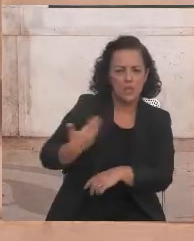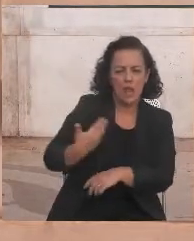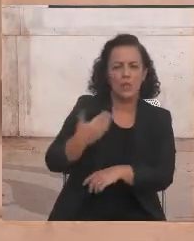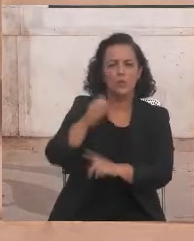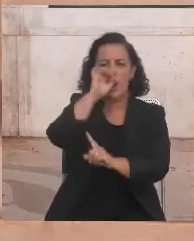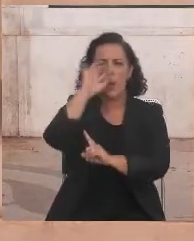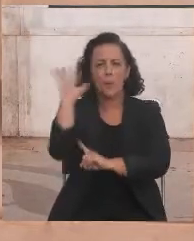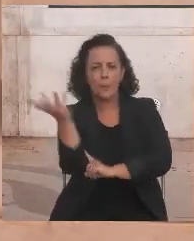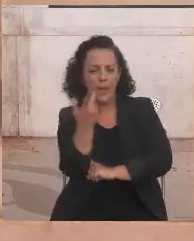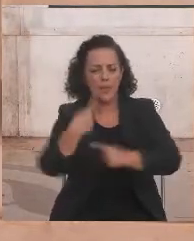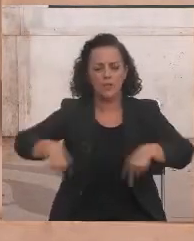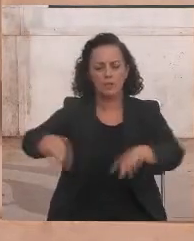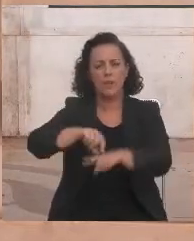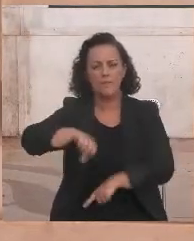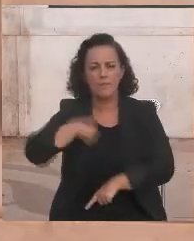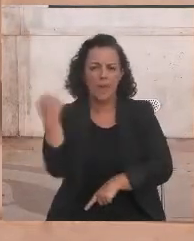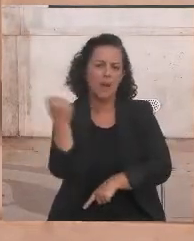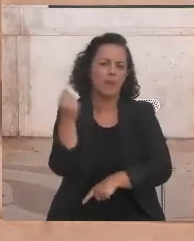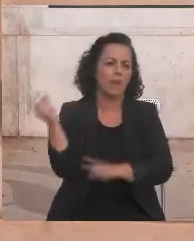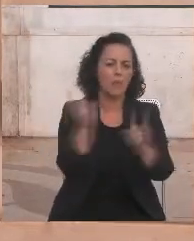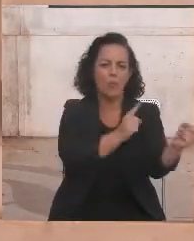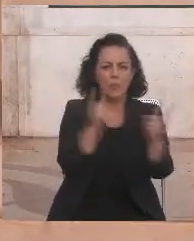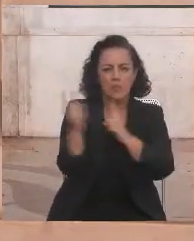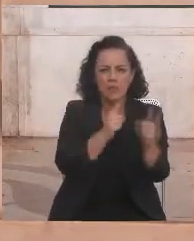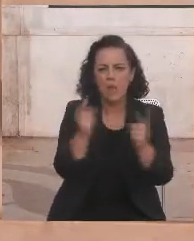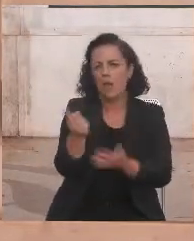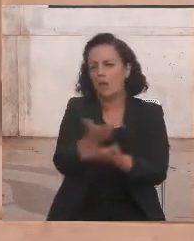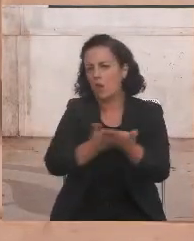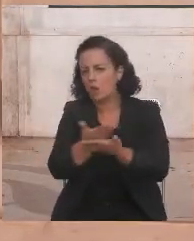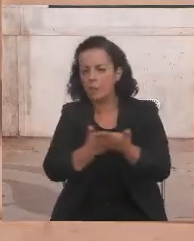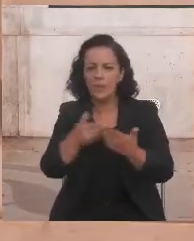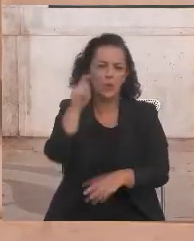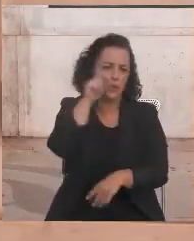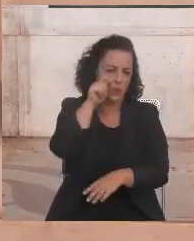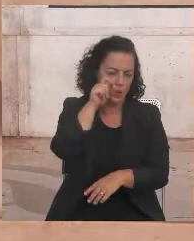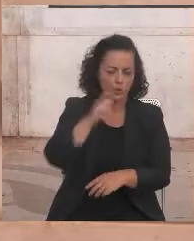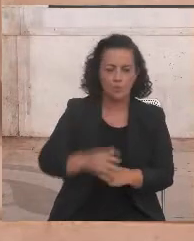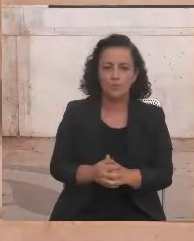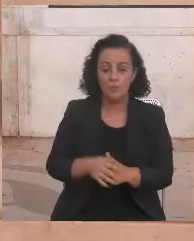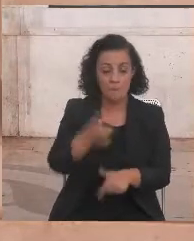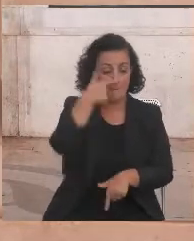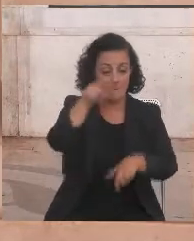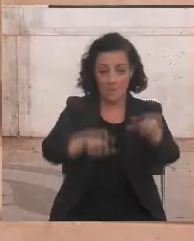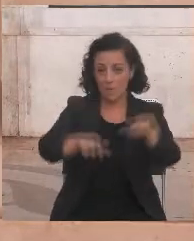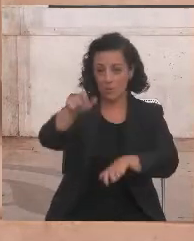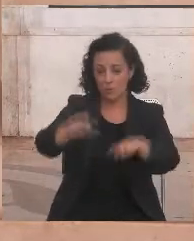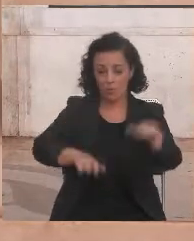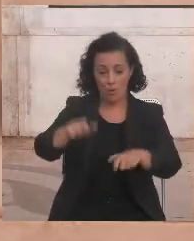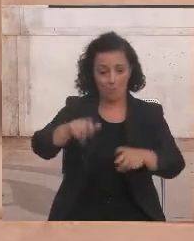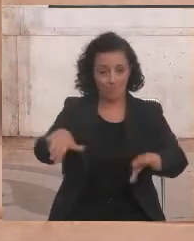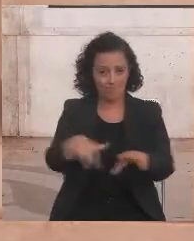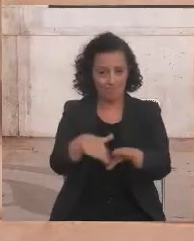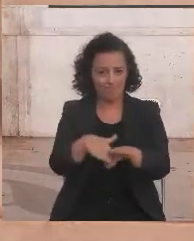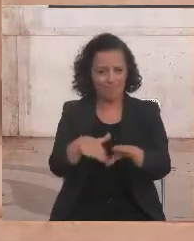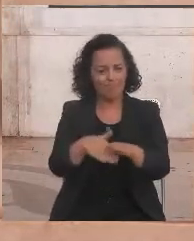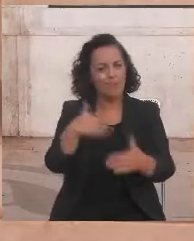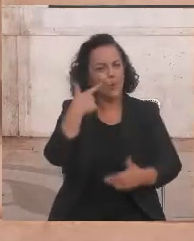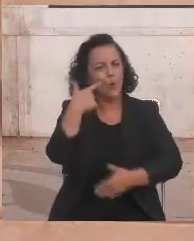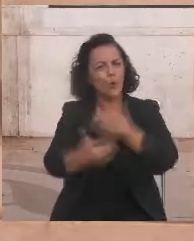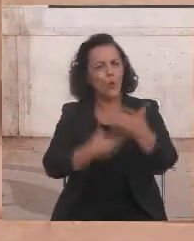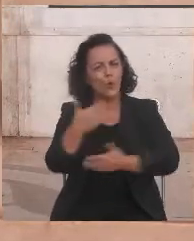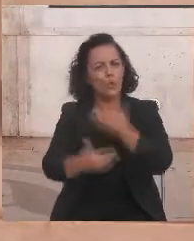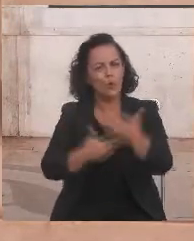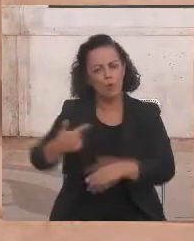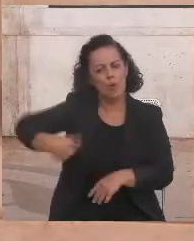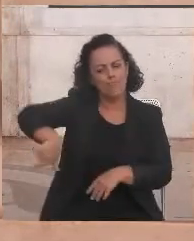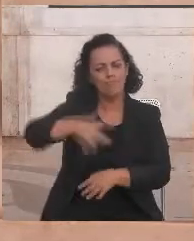ambiente e espaços verdes, mobilidade, economia e turismo. A participação dos cidadãos continuou no centro das preocupações